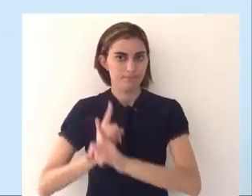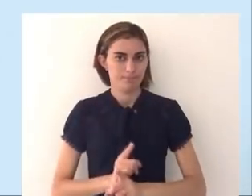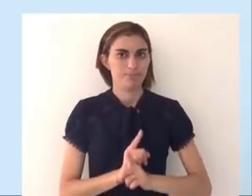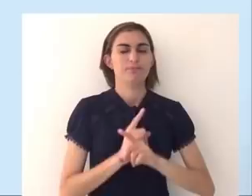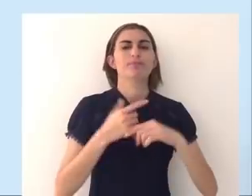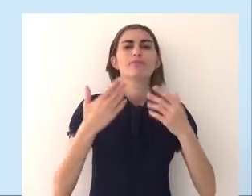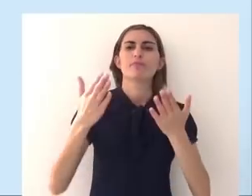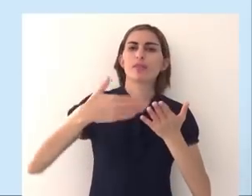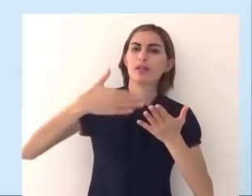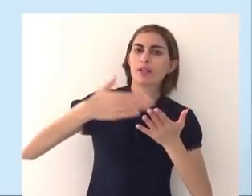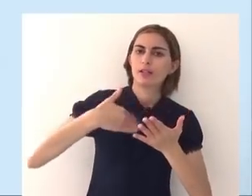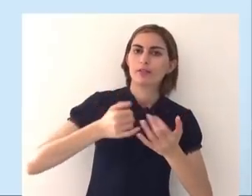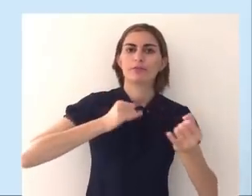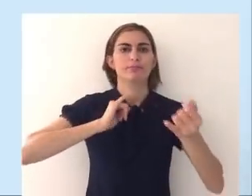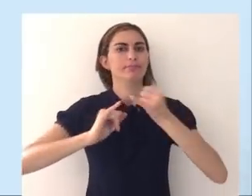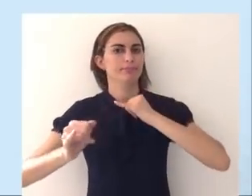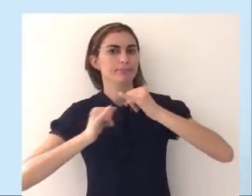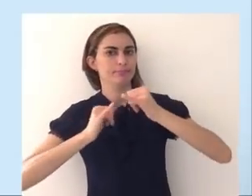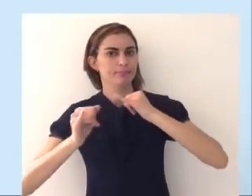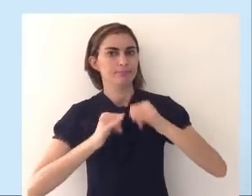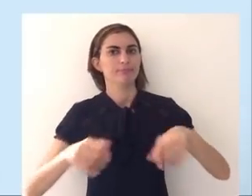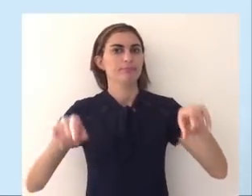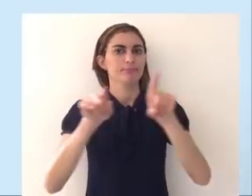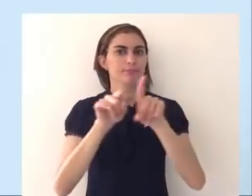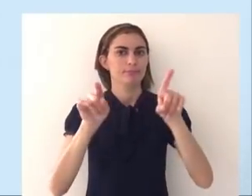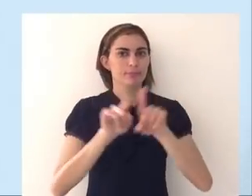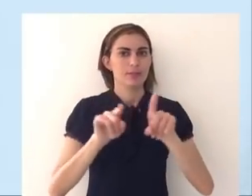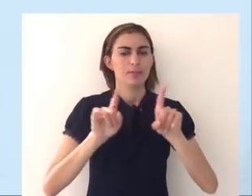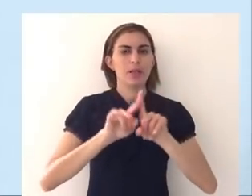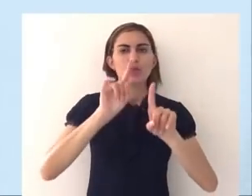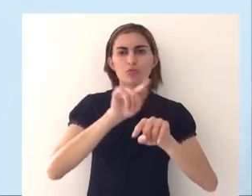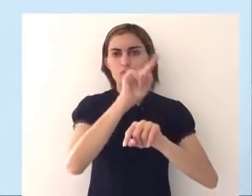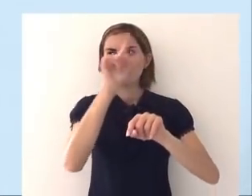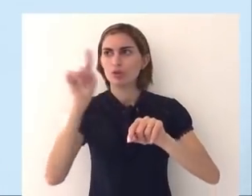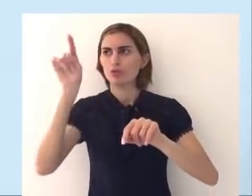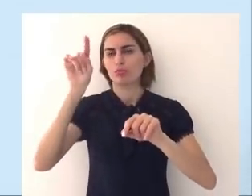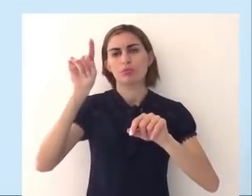nos livros ou na internet, também com um tiozinho